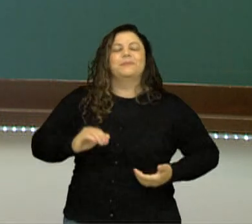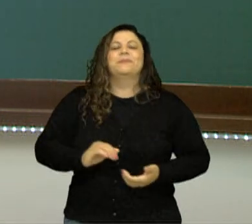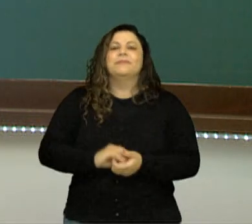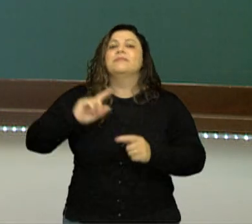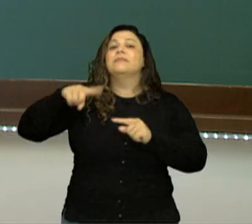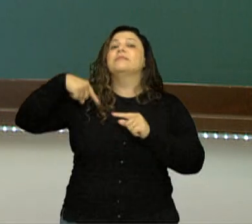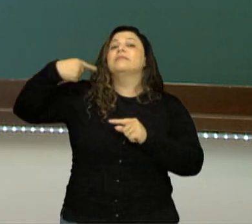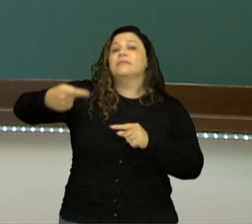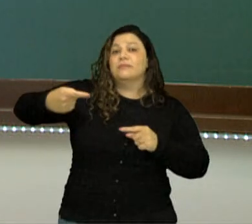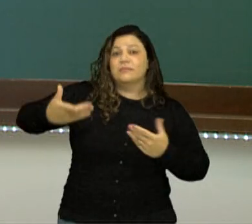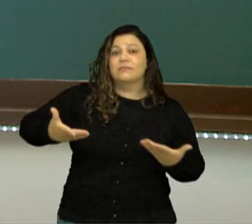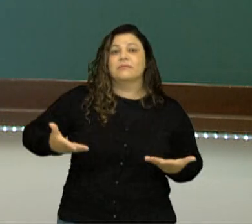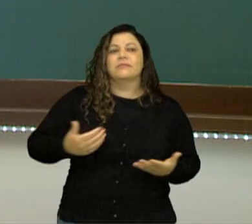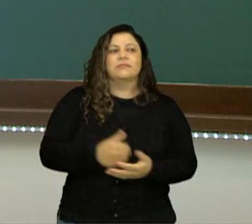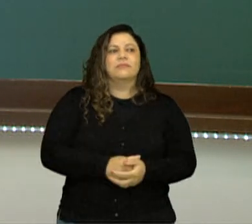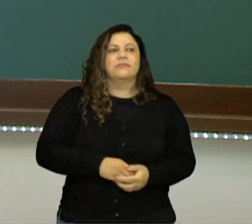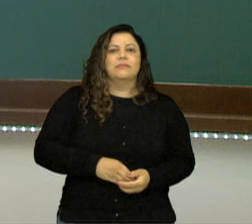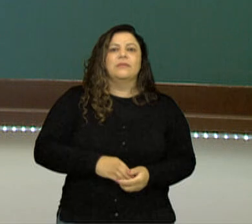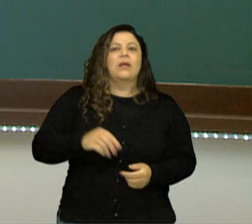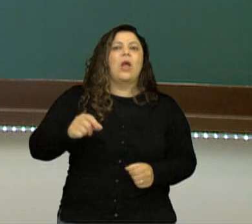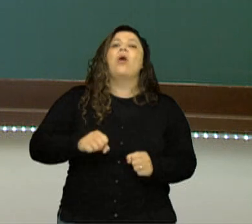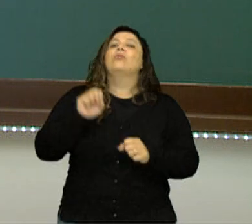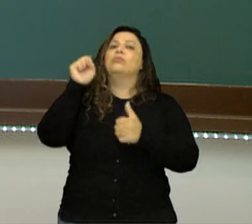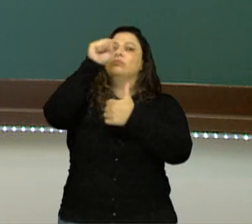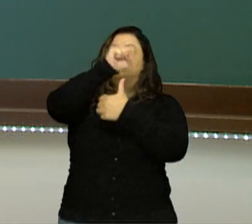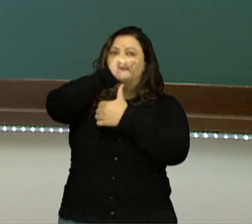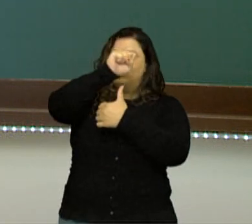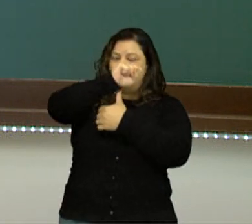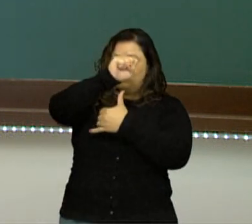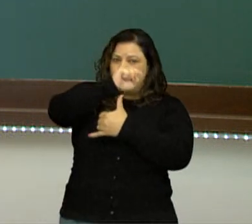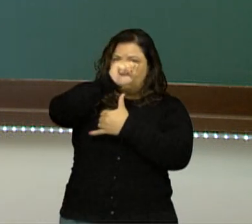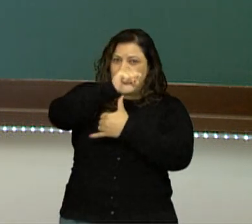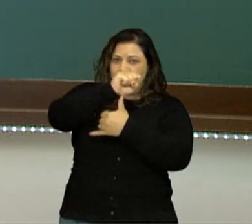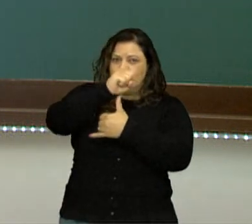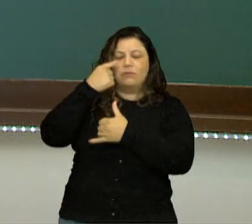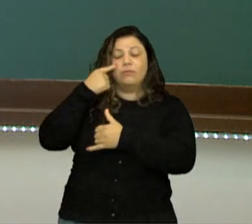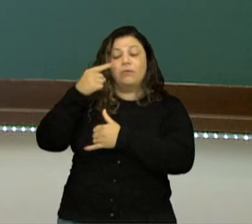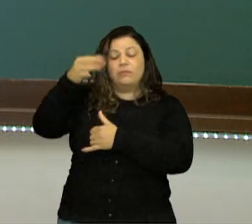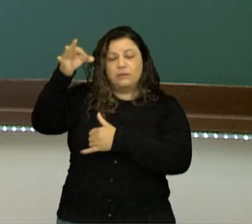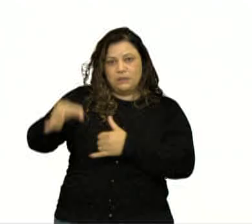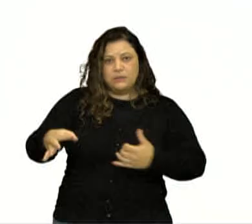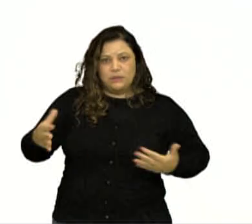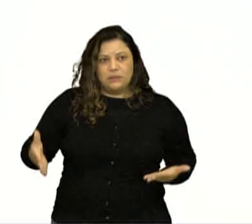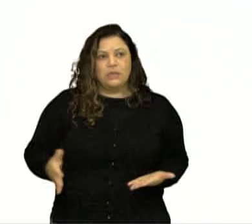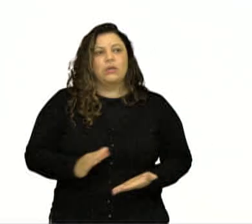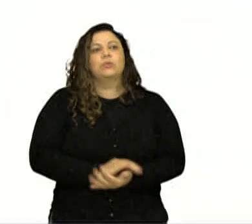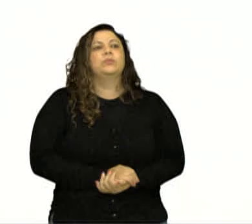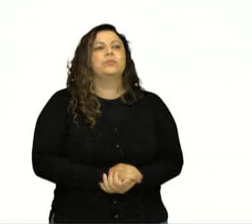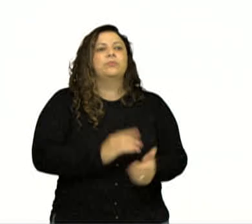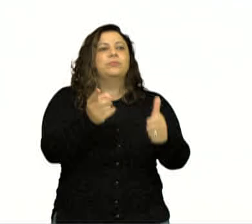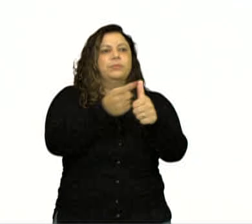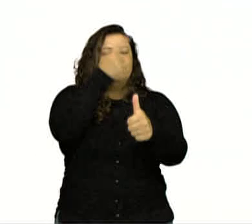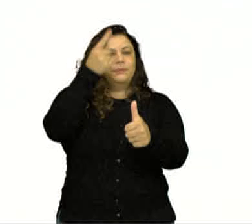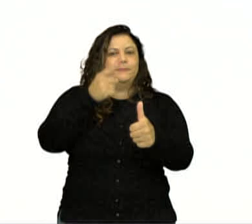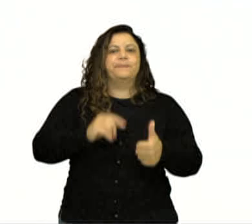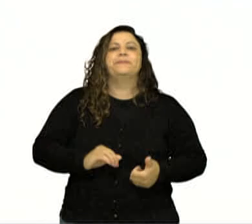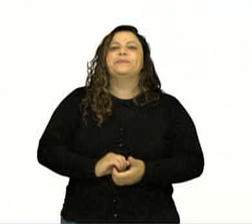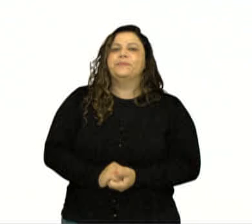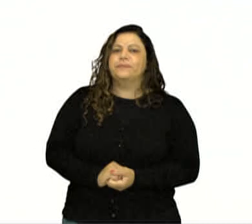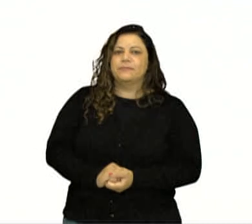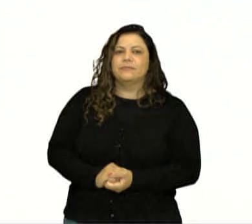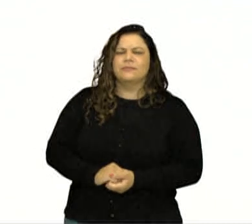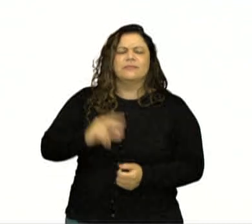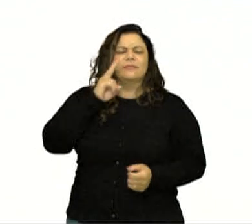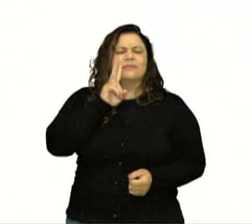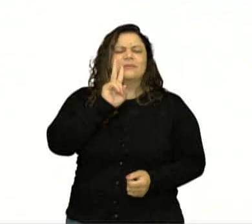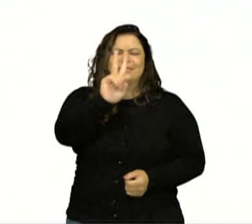E depois? Isso, sujeito. Vamos ver se acertaram então. Vamos ver lá. Ó. Primeiro ali, ó. Está